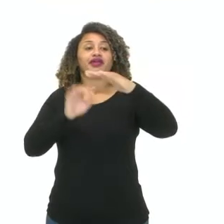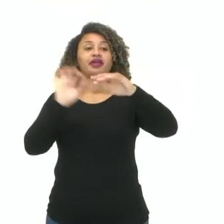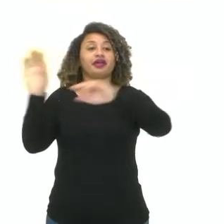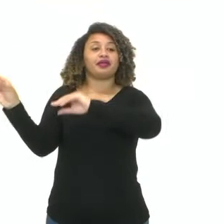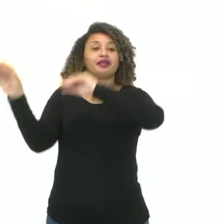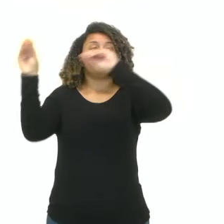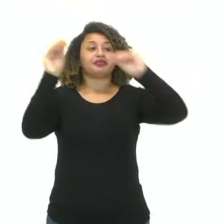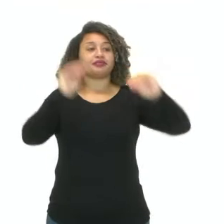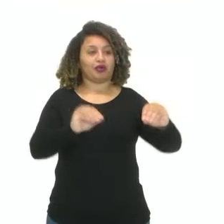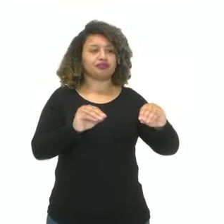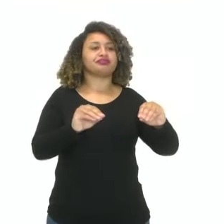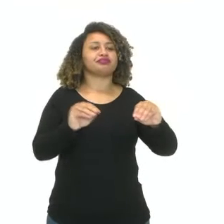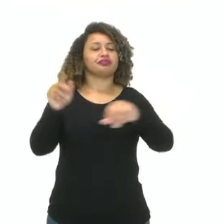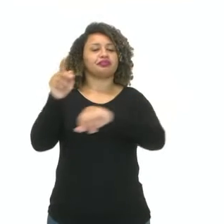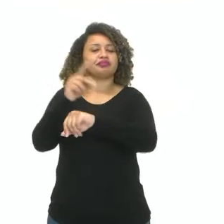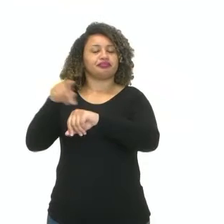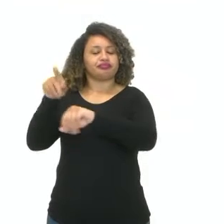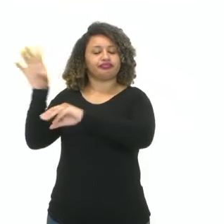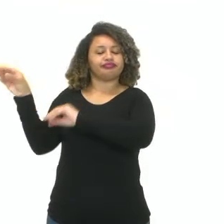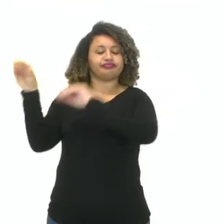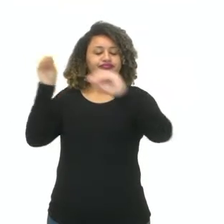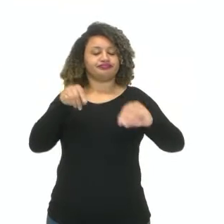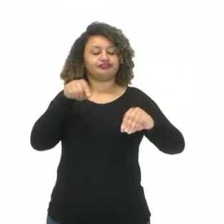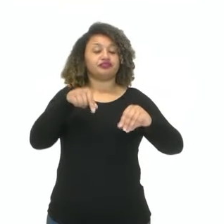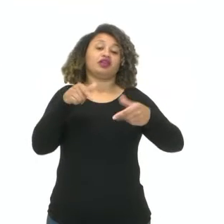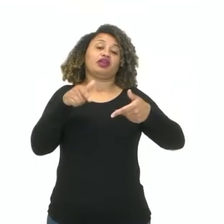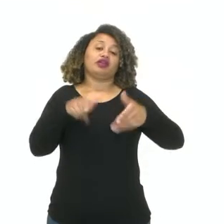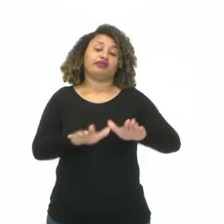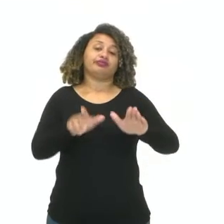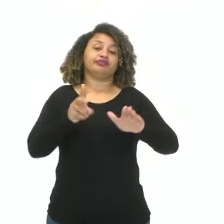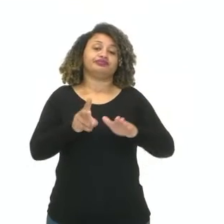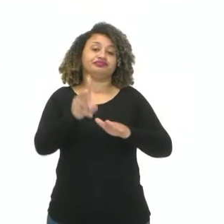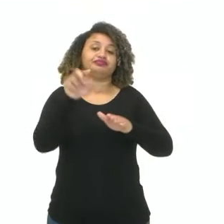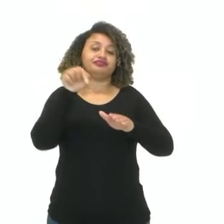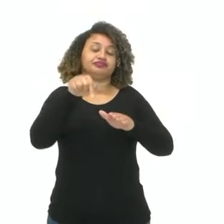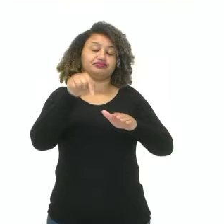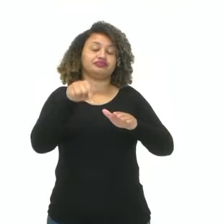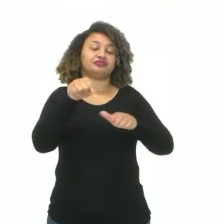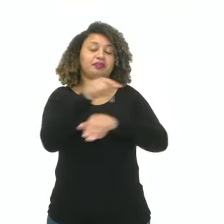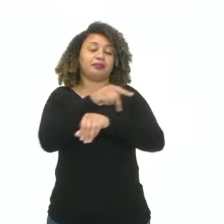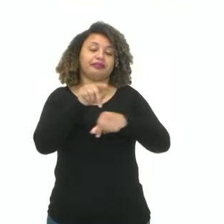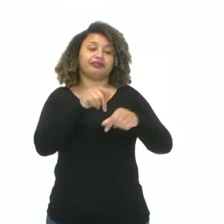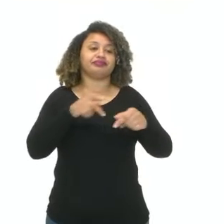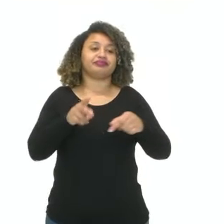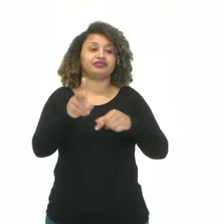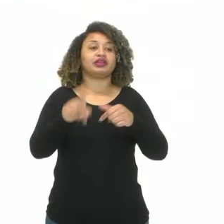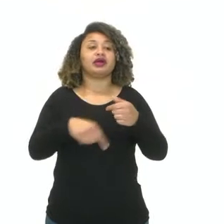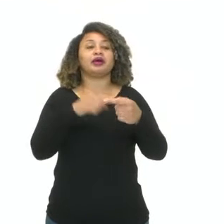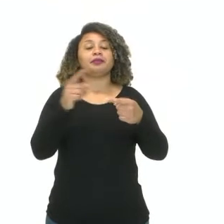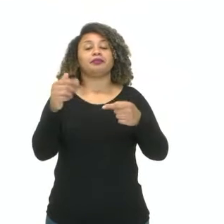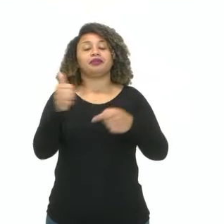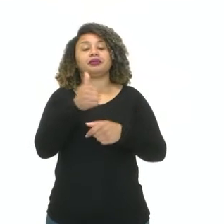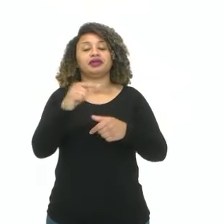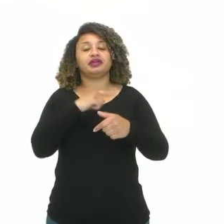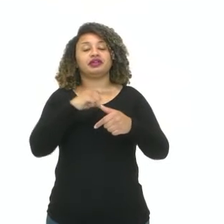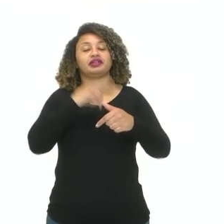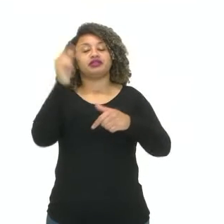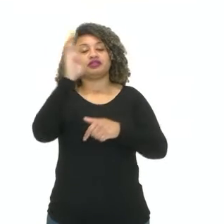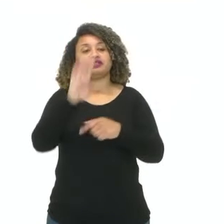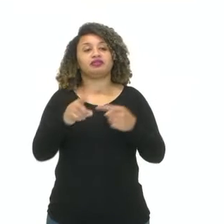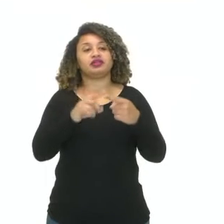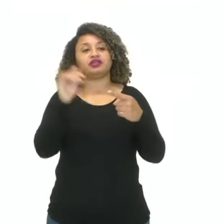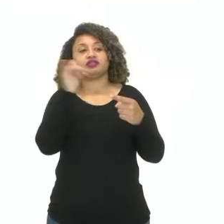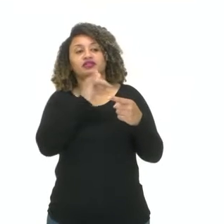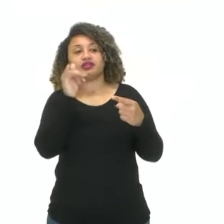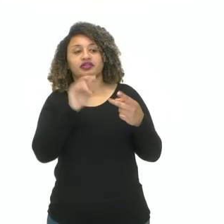imigra, ou seja, que entra num país para viver nele. Os primeiros imigrantes no Brasil foram italianos, alemães,